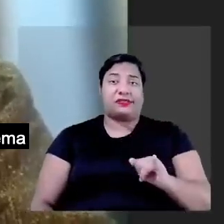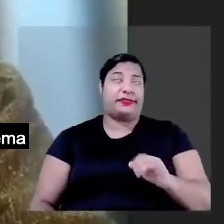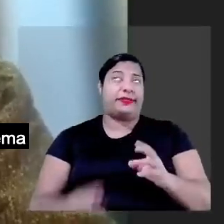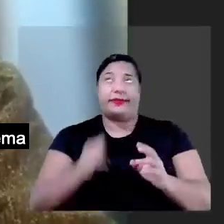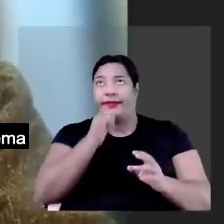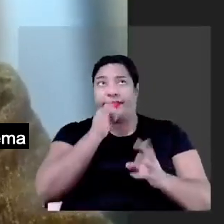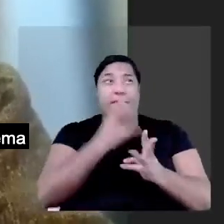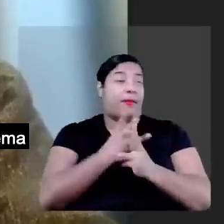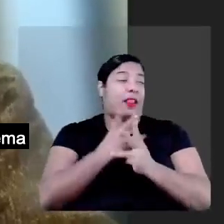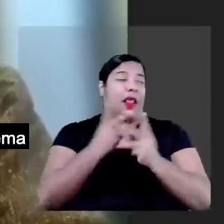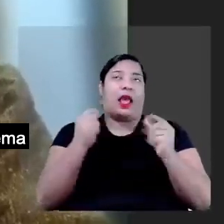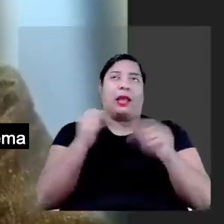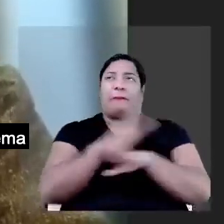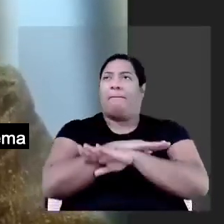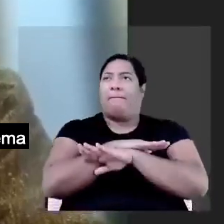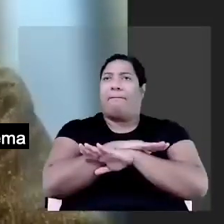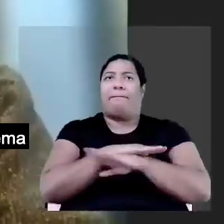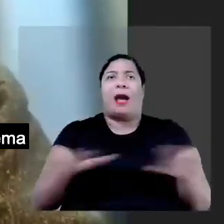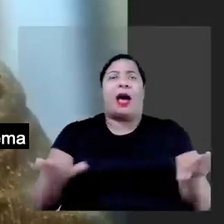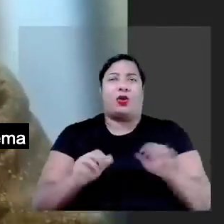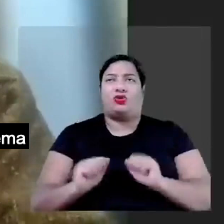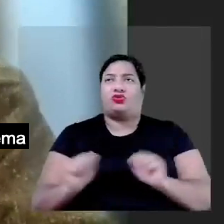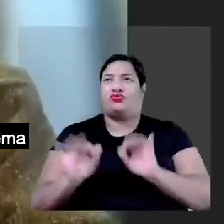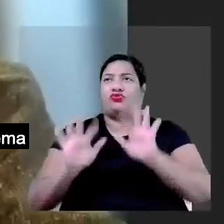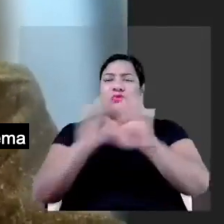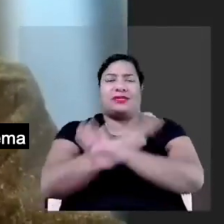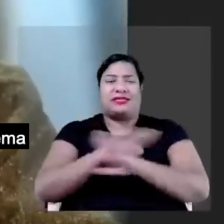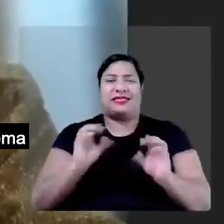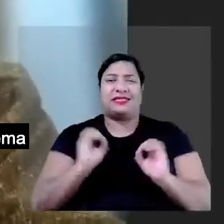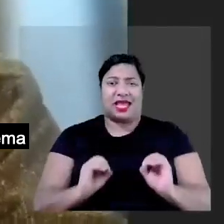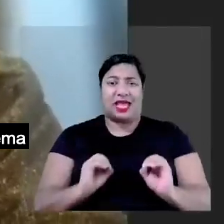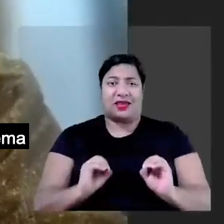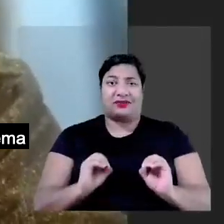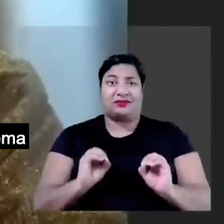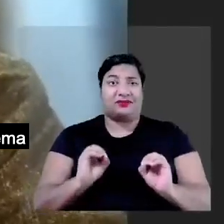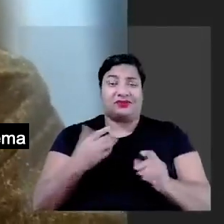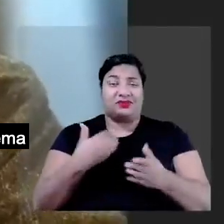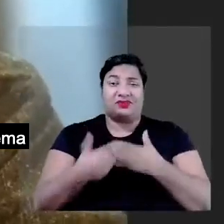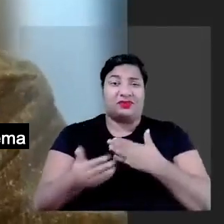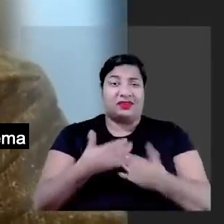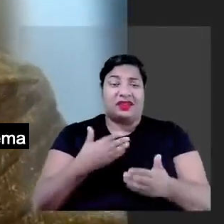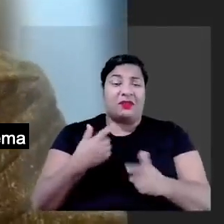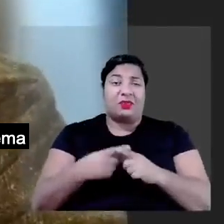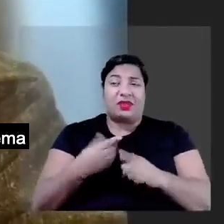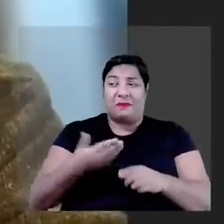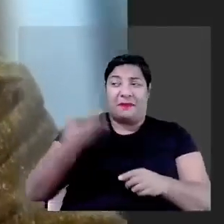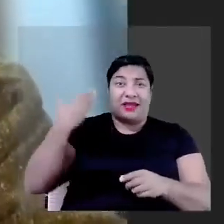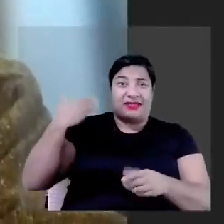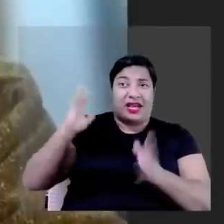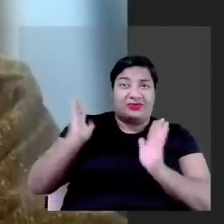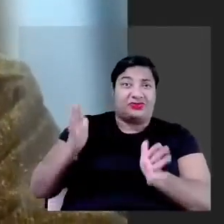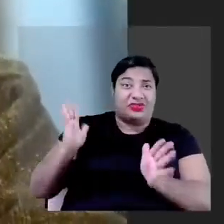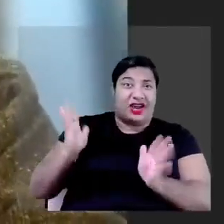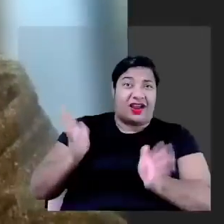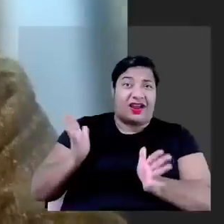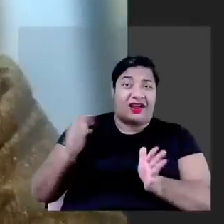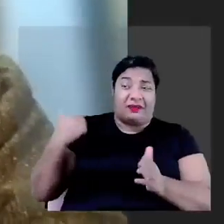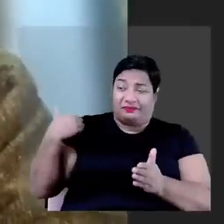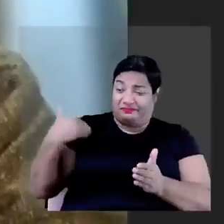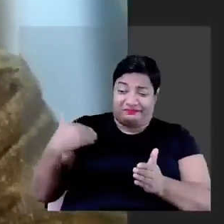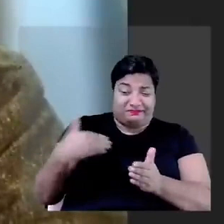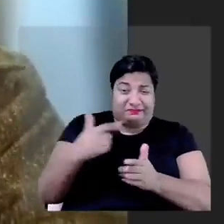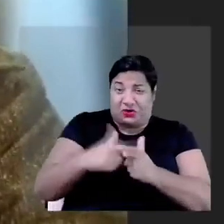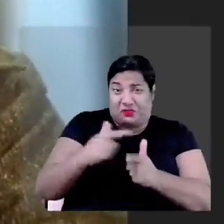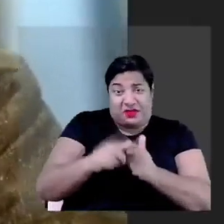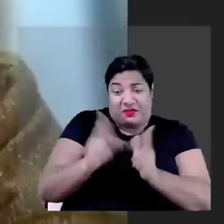deixasse de emitir, tudo que já foi emitido vai causar problema cada vez mais. Então, é do